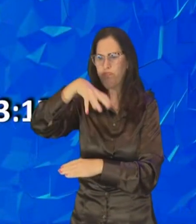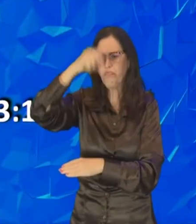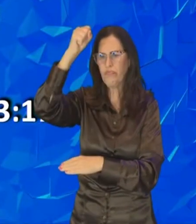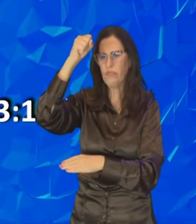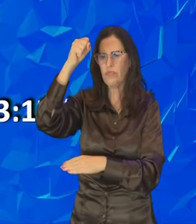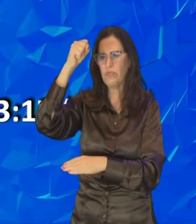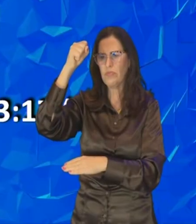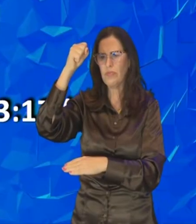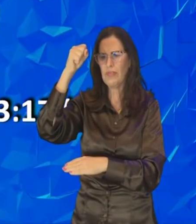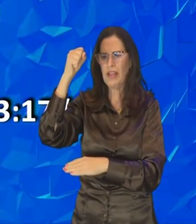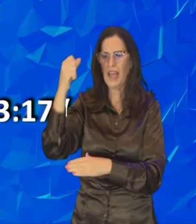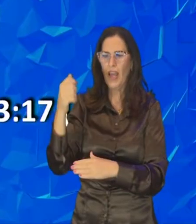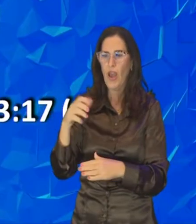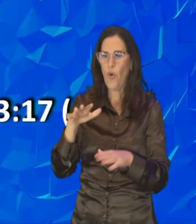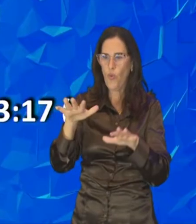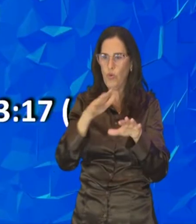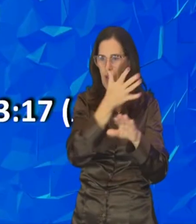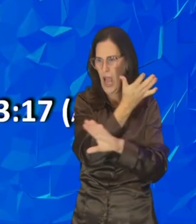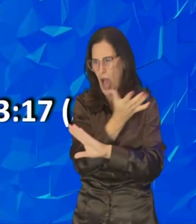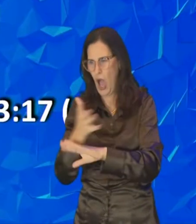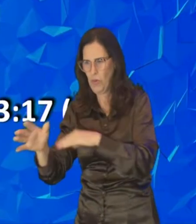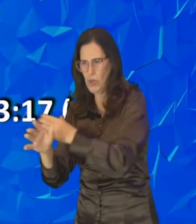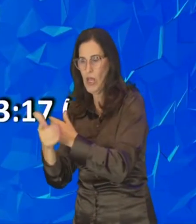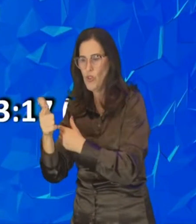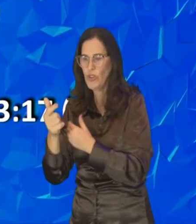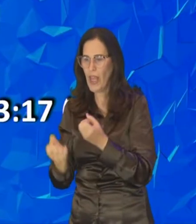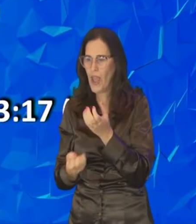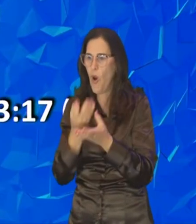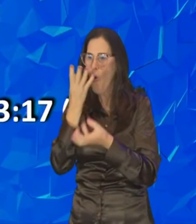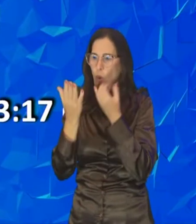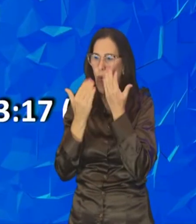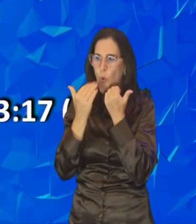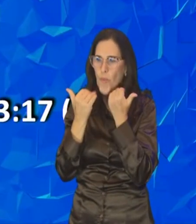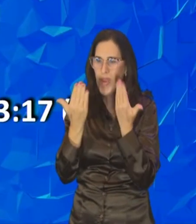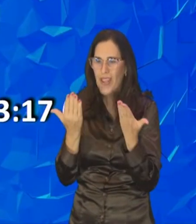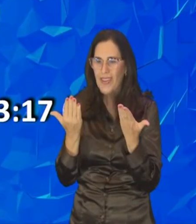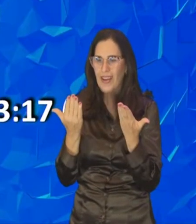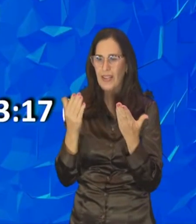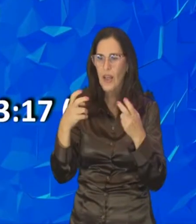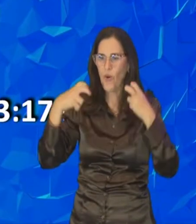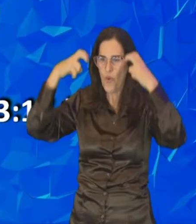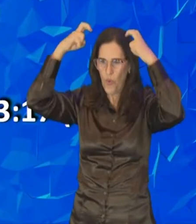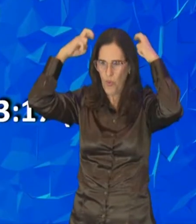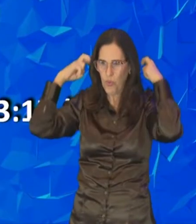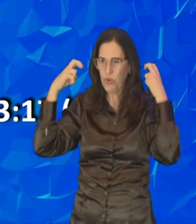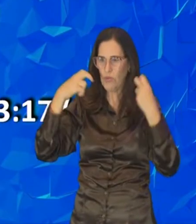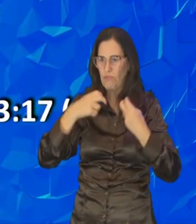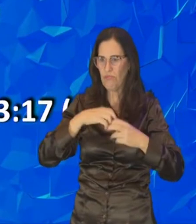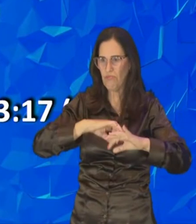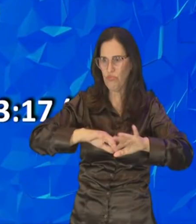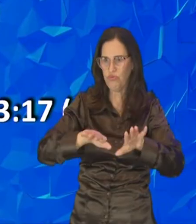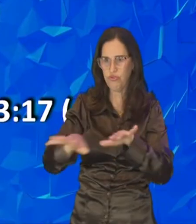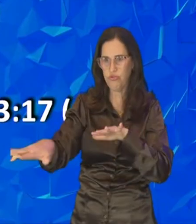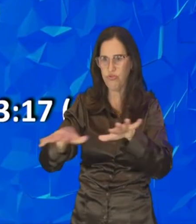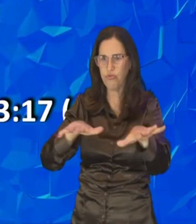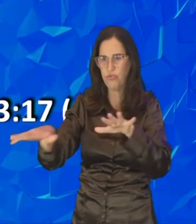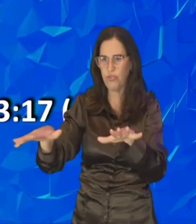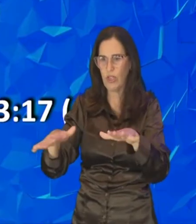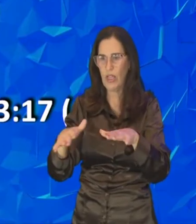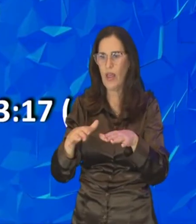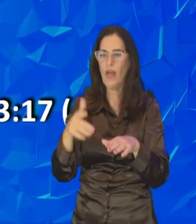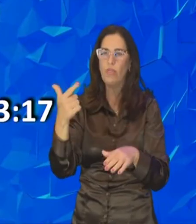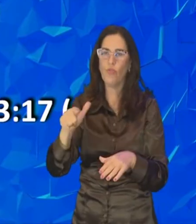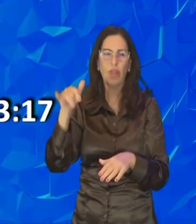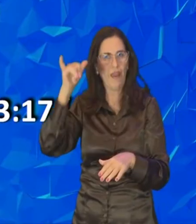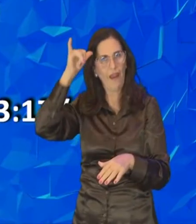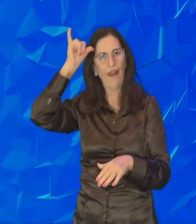da oliveira minta, e os campos não produzam mantimento, as ovelhas sejam arrebatadas do aprisco, e nos currais